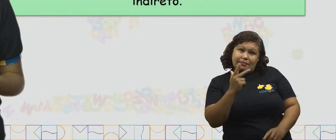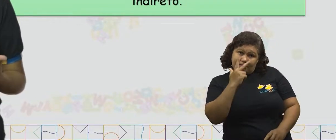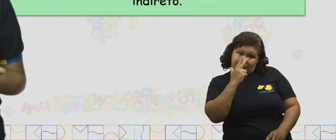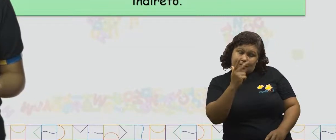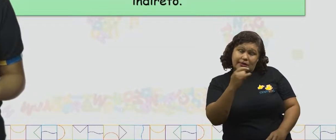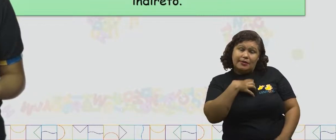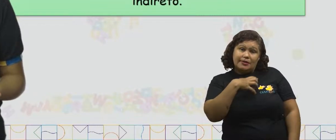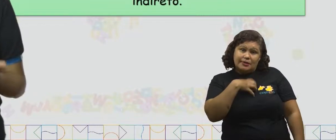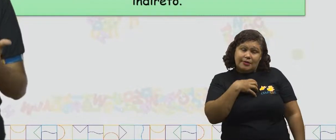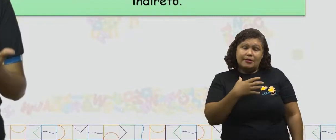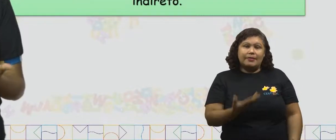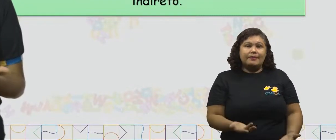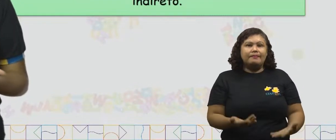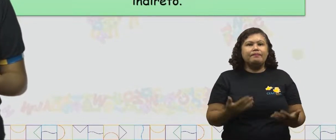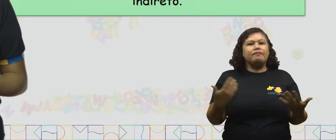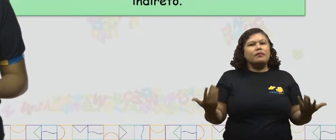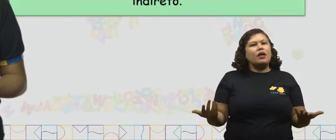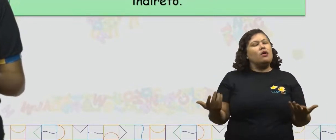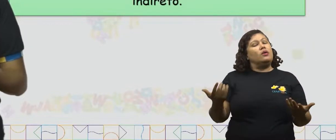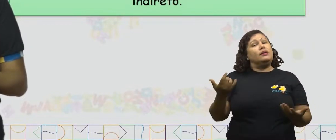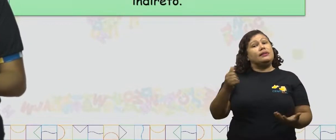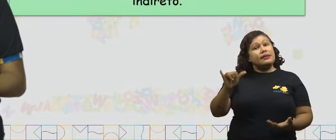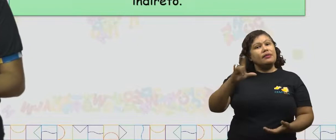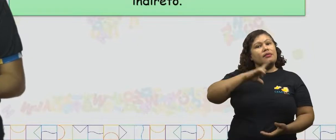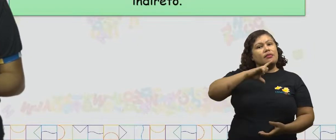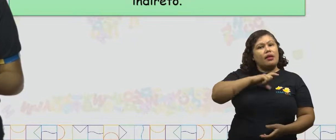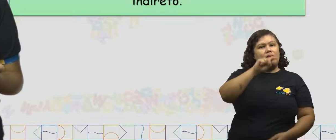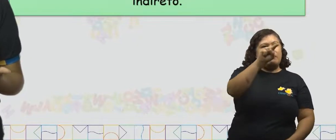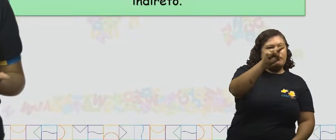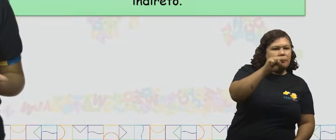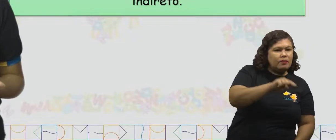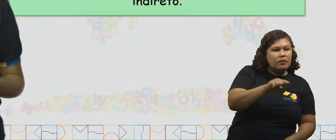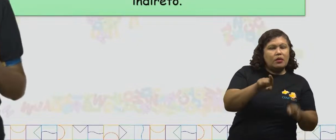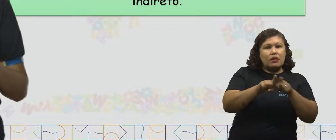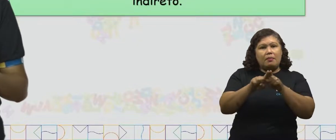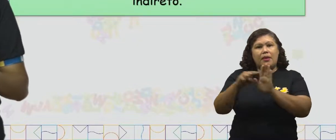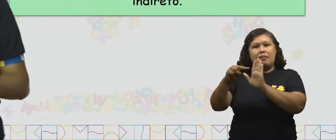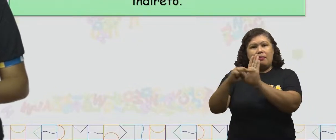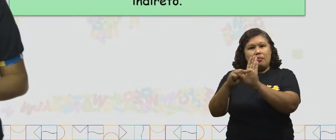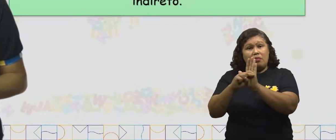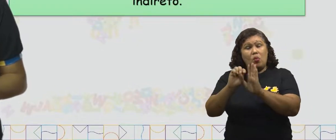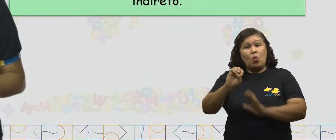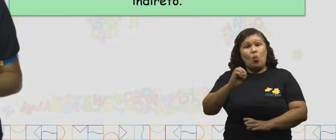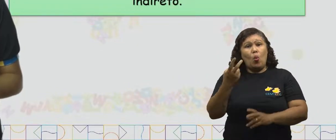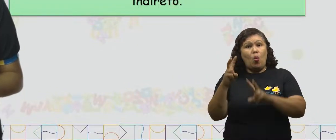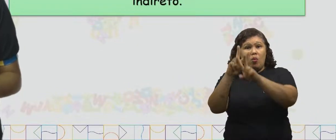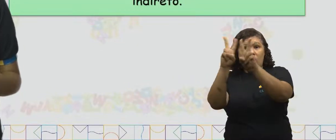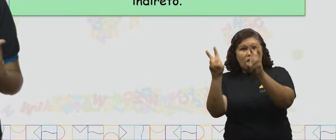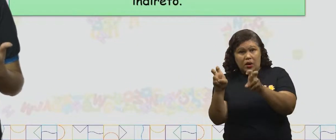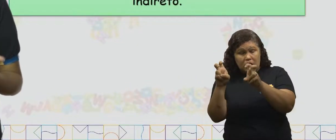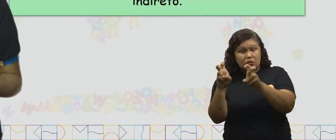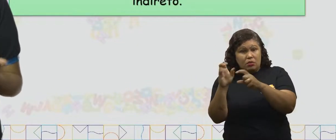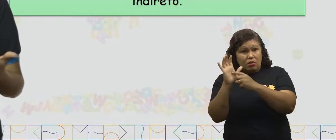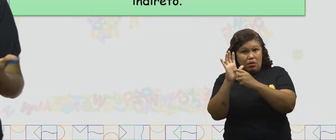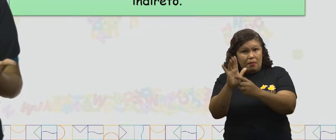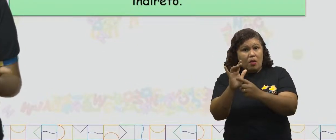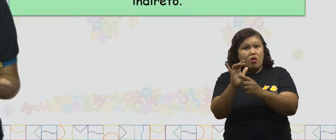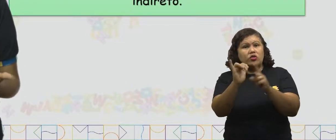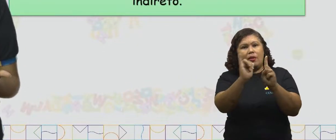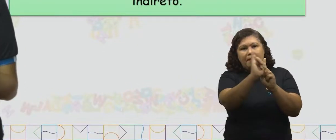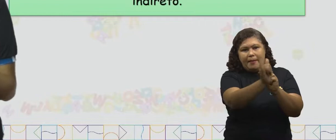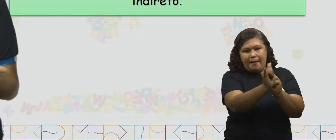mesmo? Portanto, quando há pontuações como os 2 pontos e o travessão ou as aspas indicando as falas